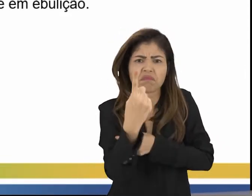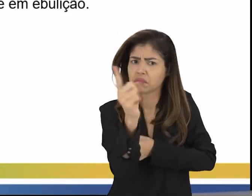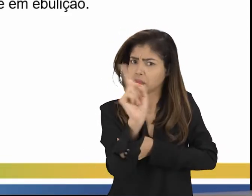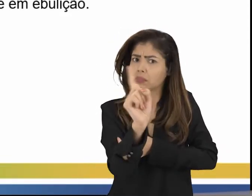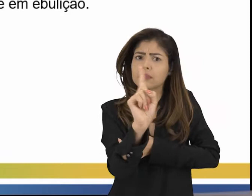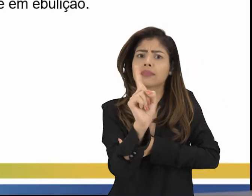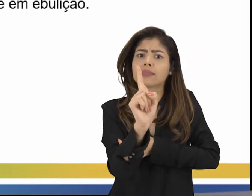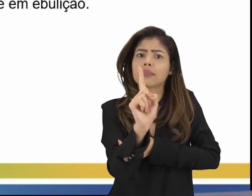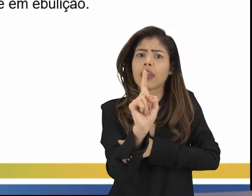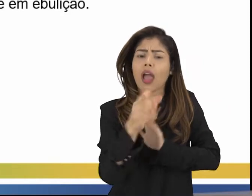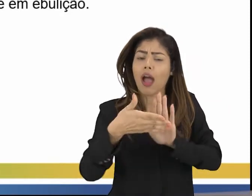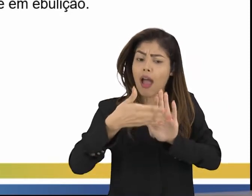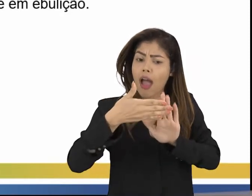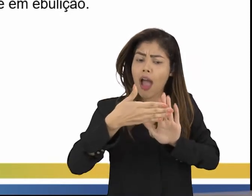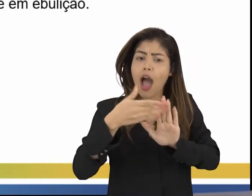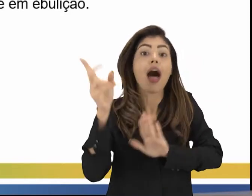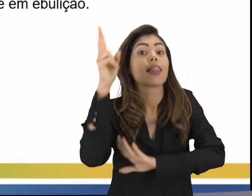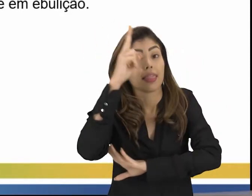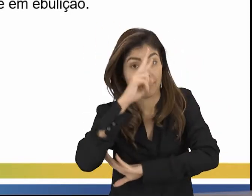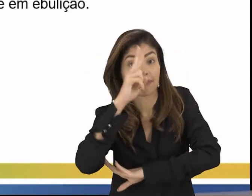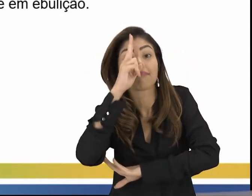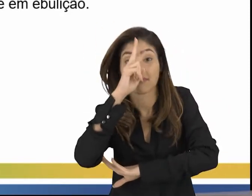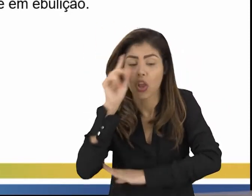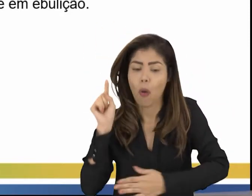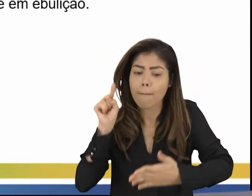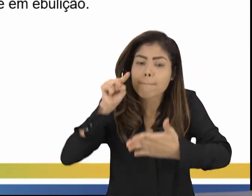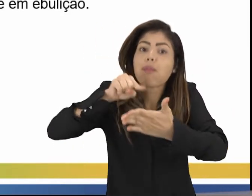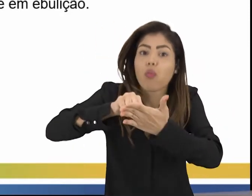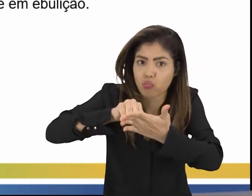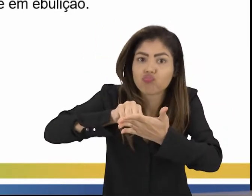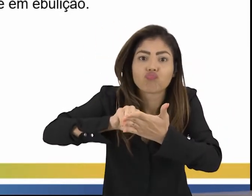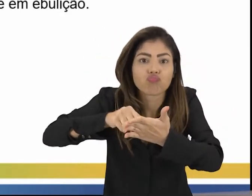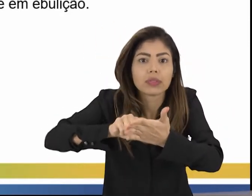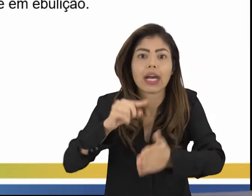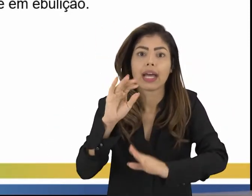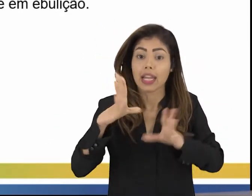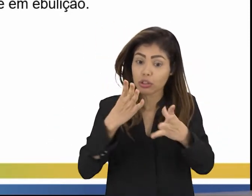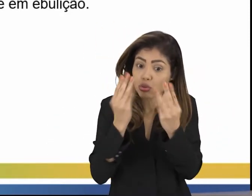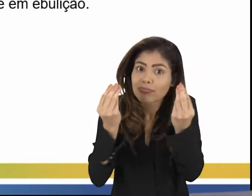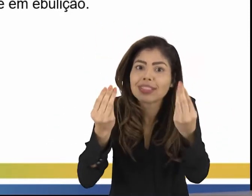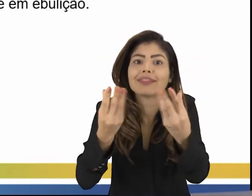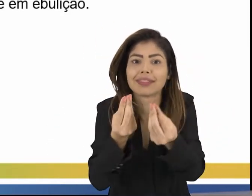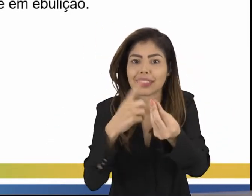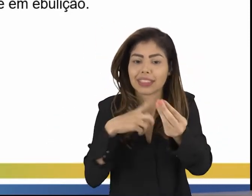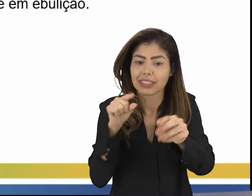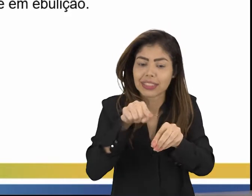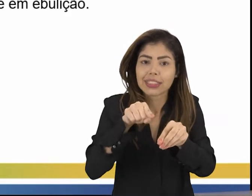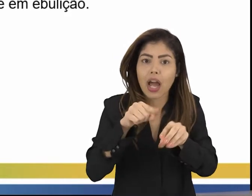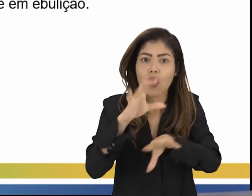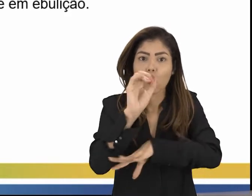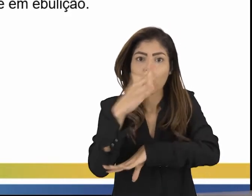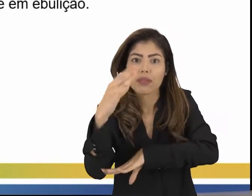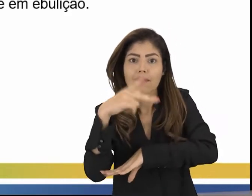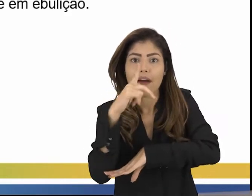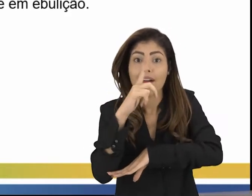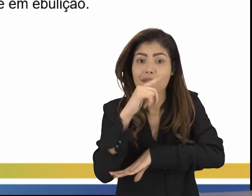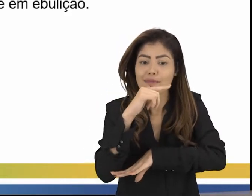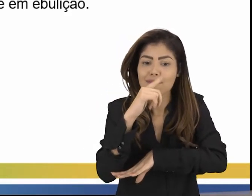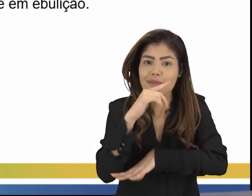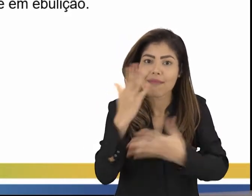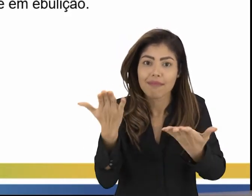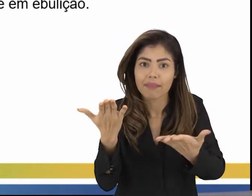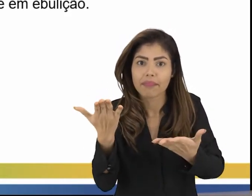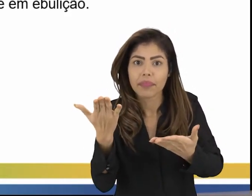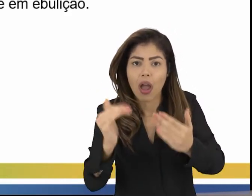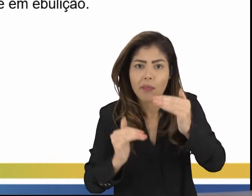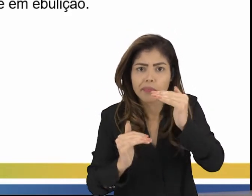nos dá a lembrar aqui o ponto de ebulição das substâncias. E quando se fala do solvente, a água, nós sabemos